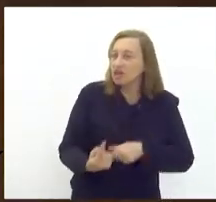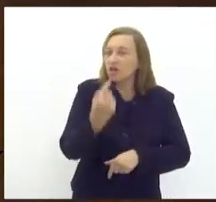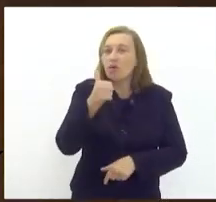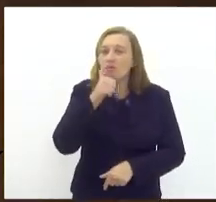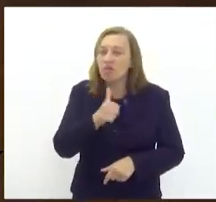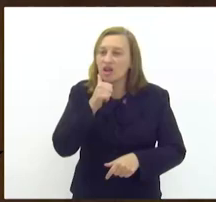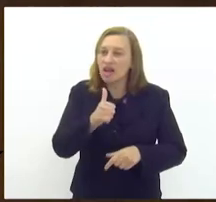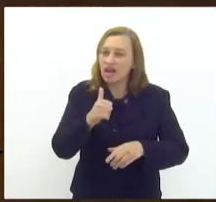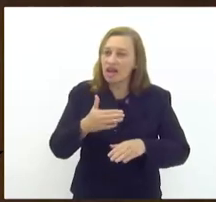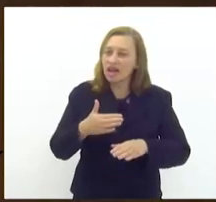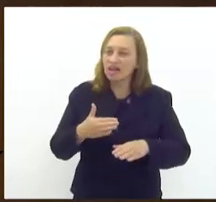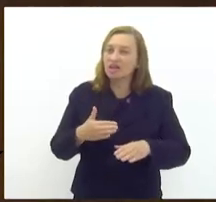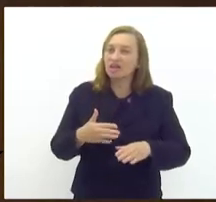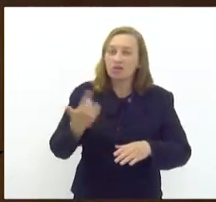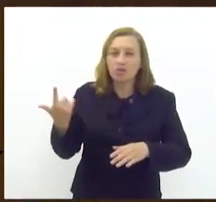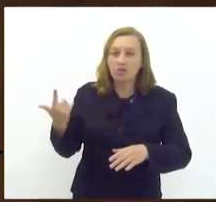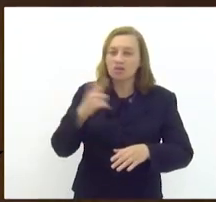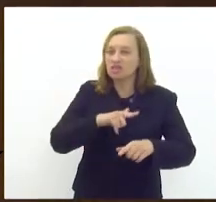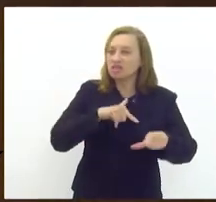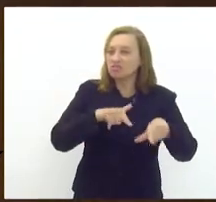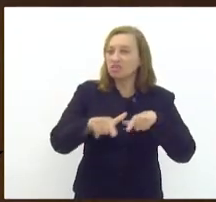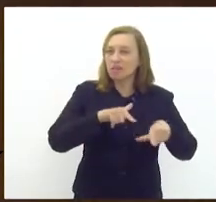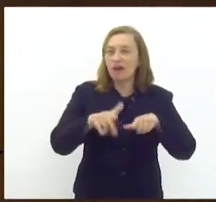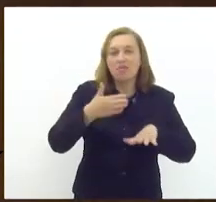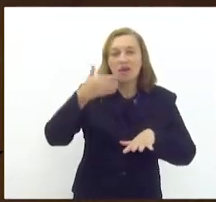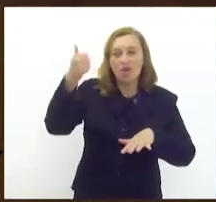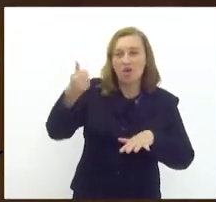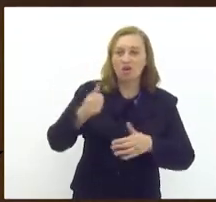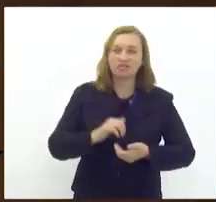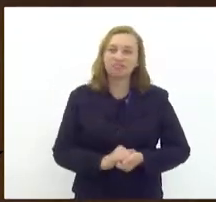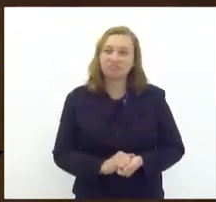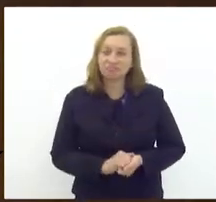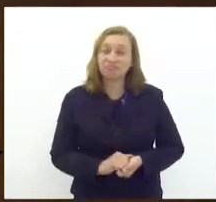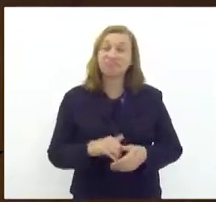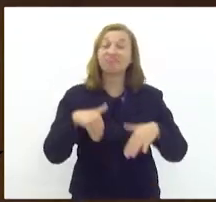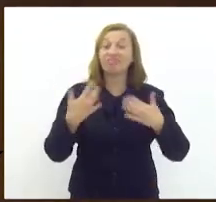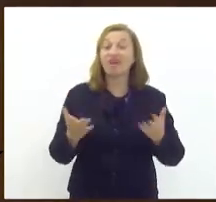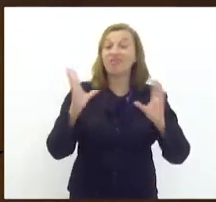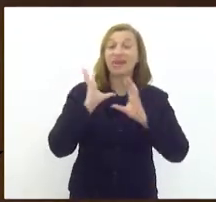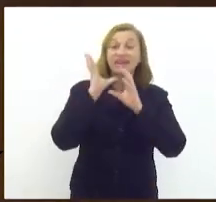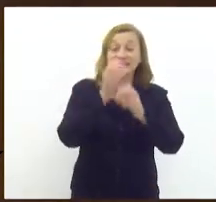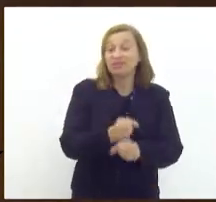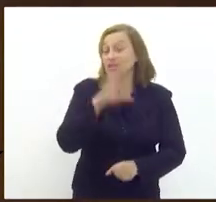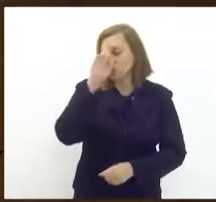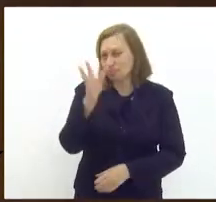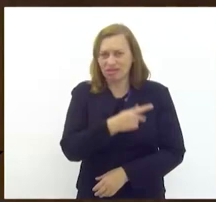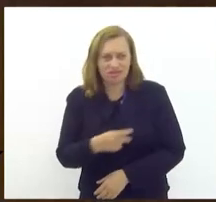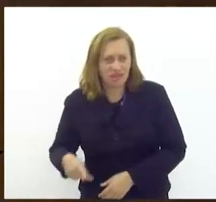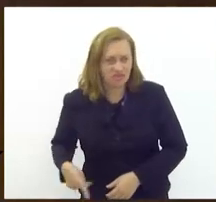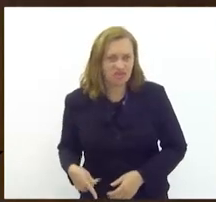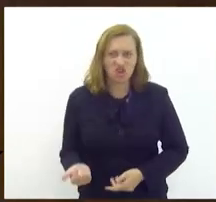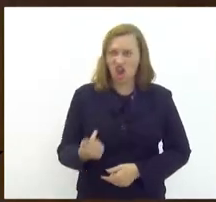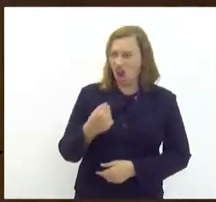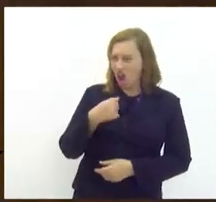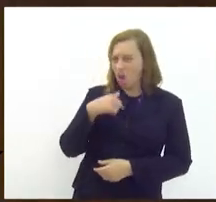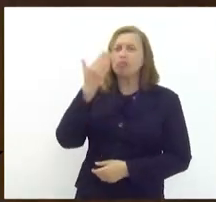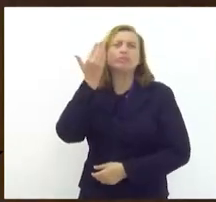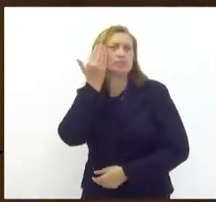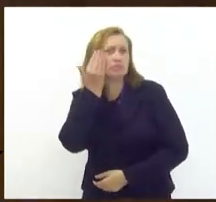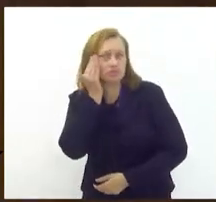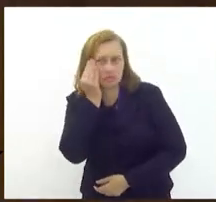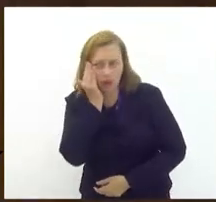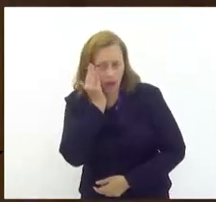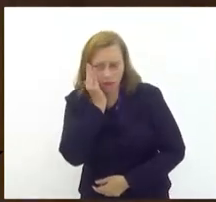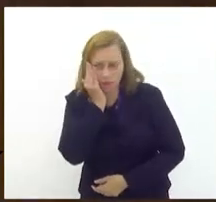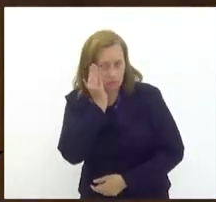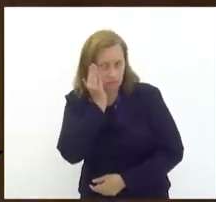chegasse no mais alto cargo do órgão E aí para resumir seu presidente eu compreendo e não